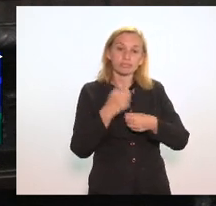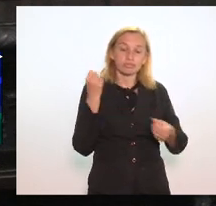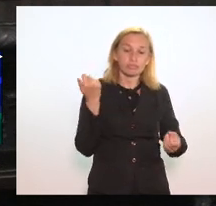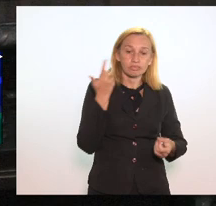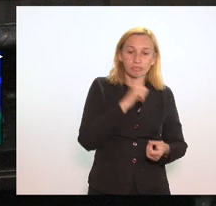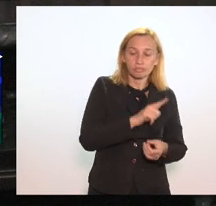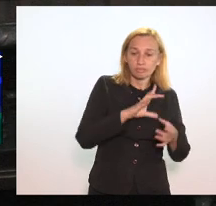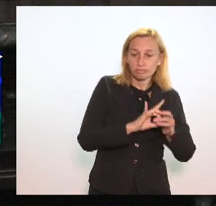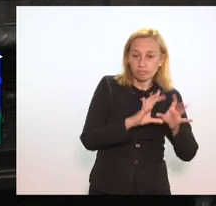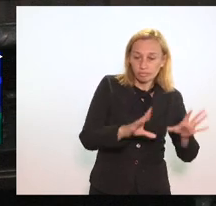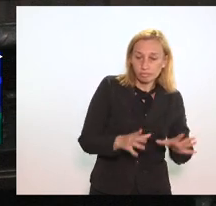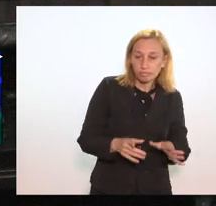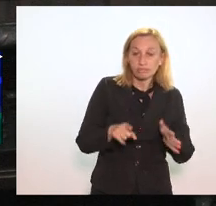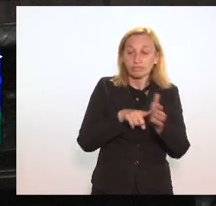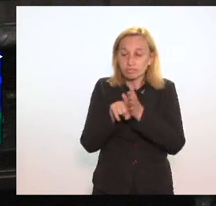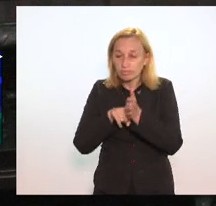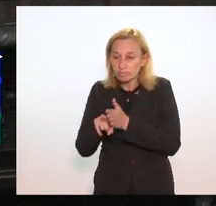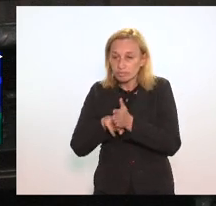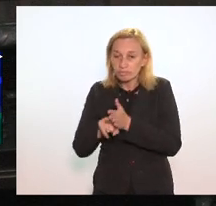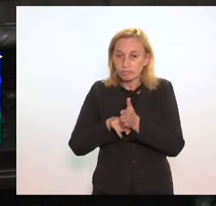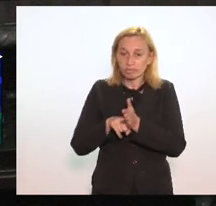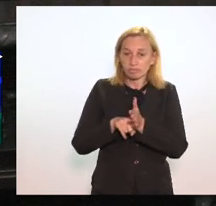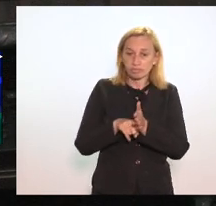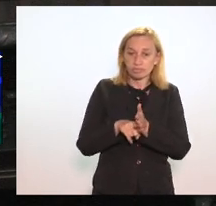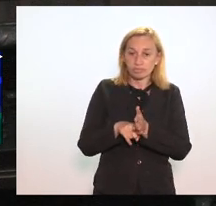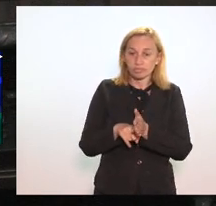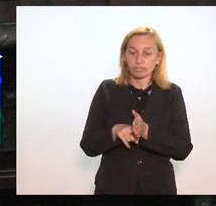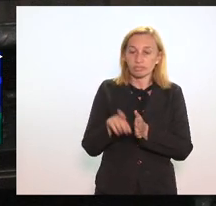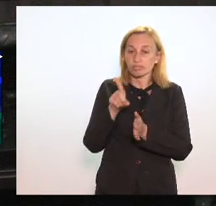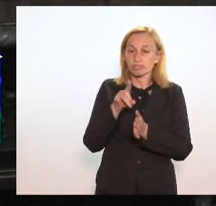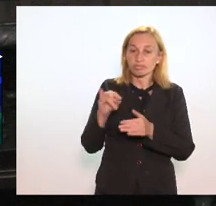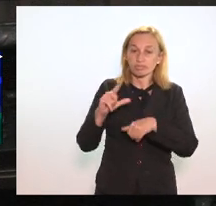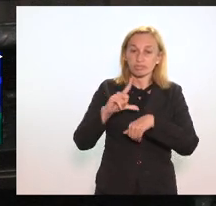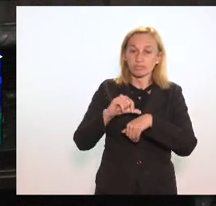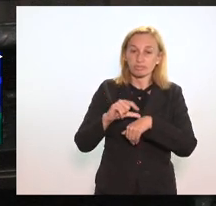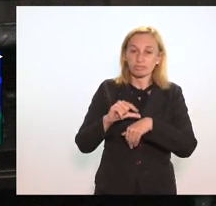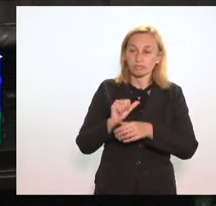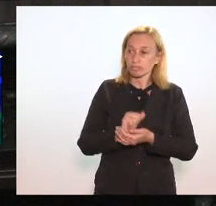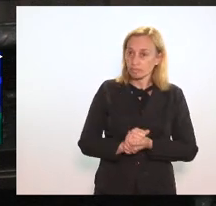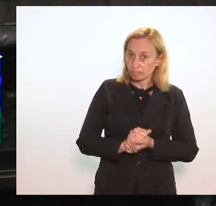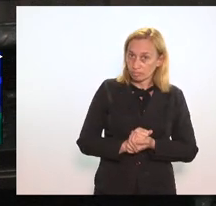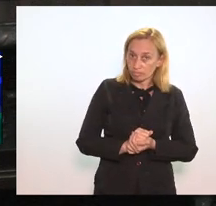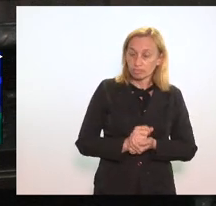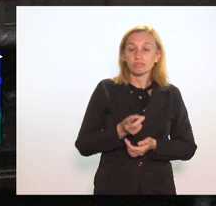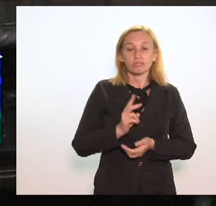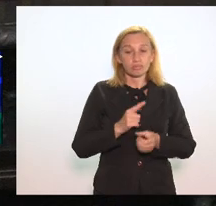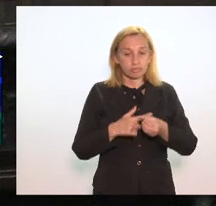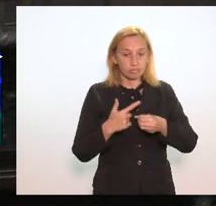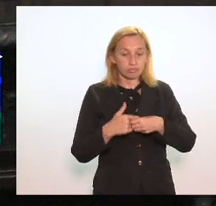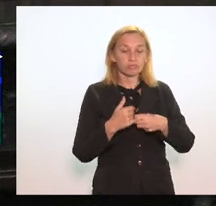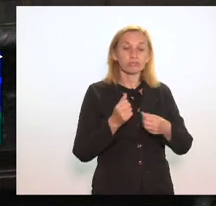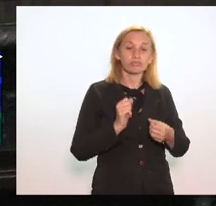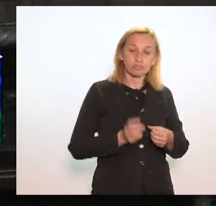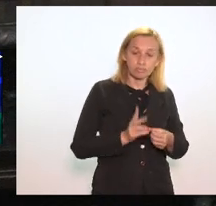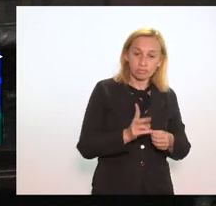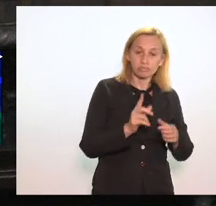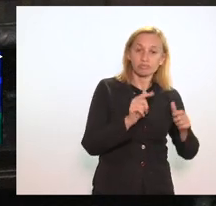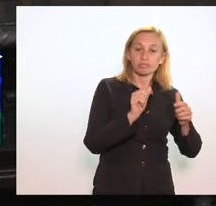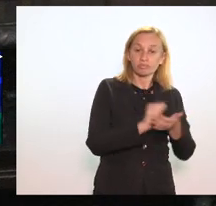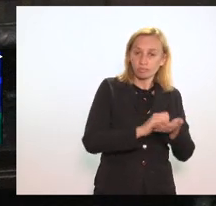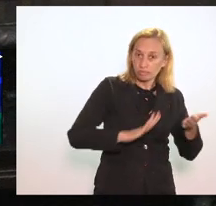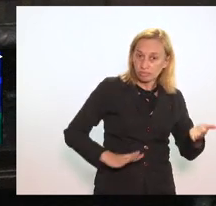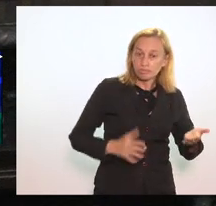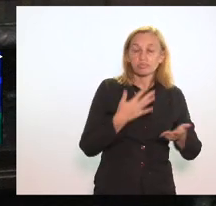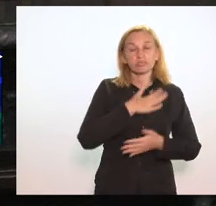Quem fiscaliza que estabelece o horário que deve sim os municípios continuarem que você virou cativa bom